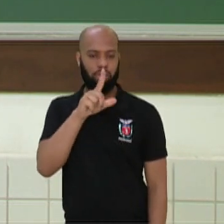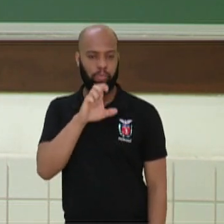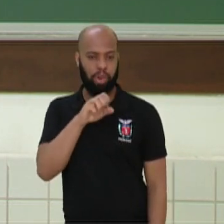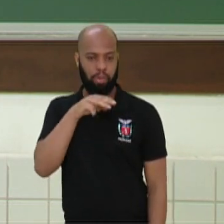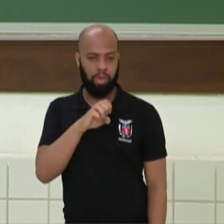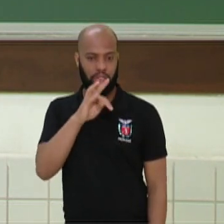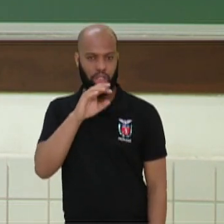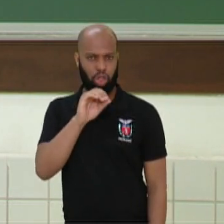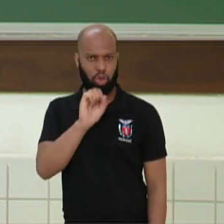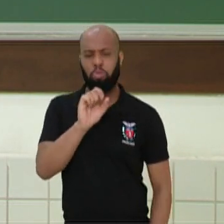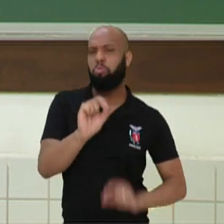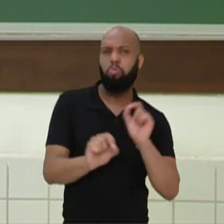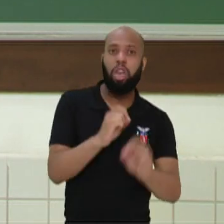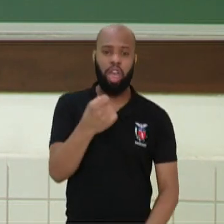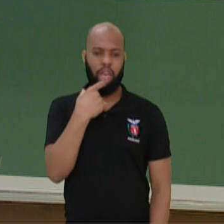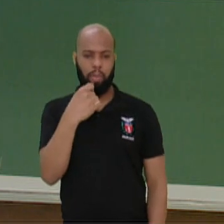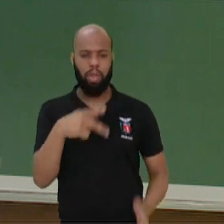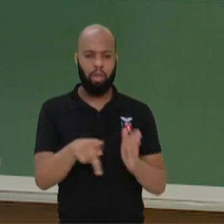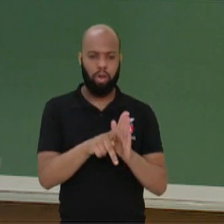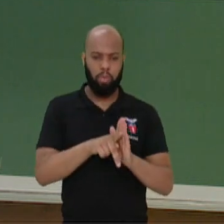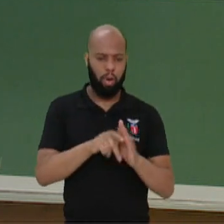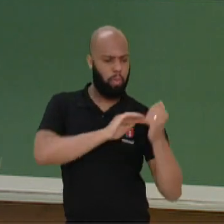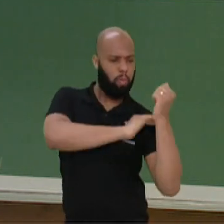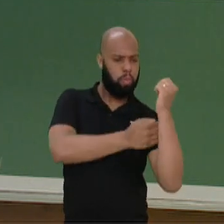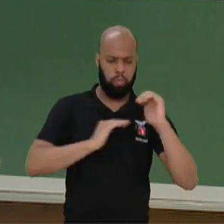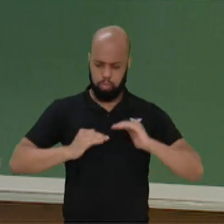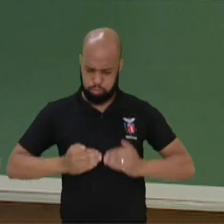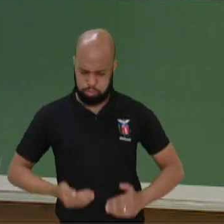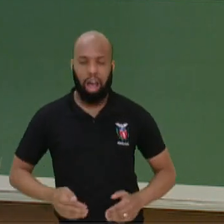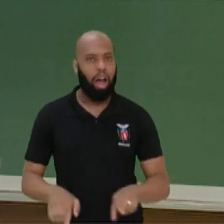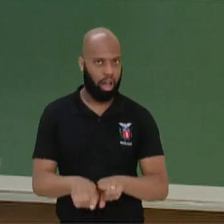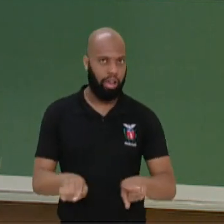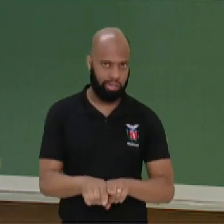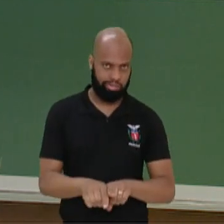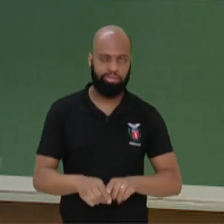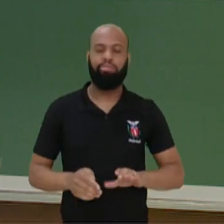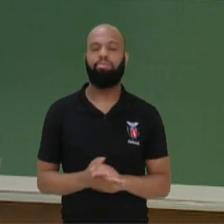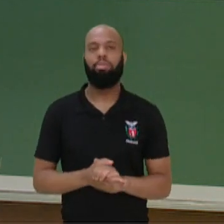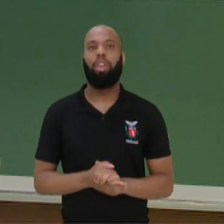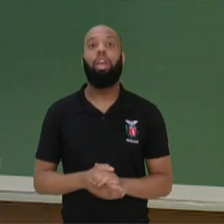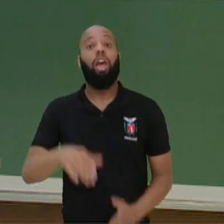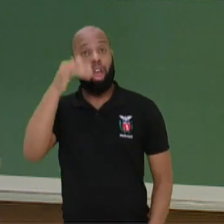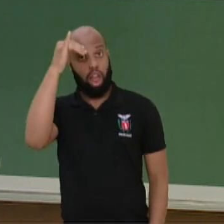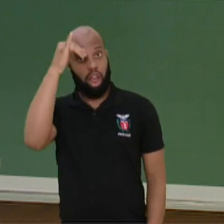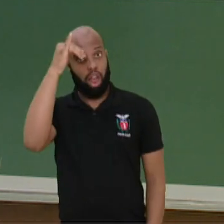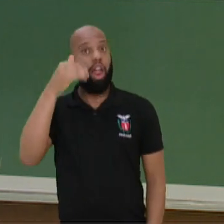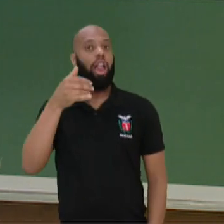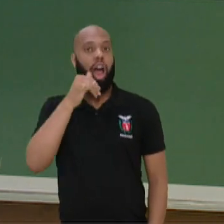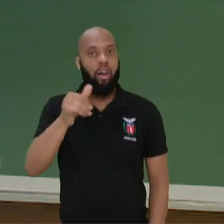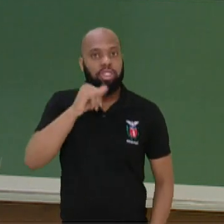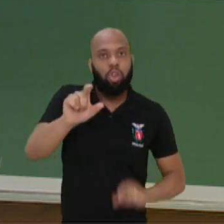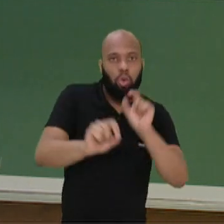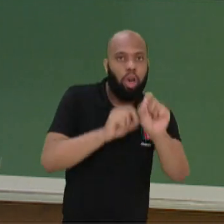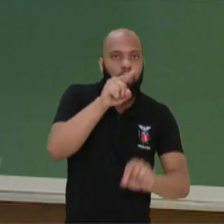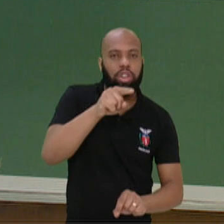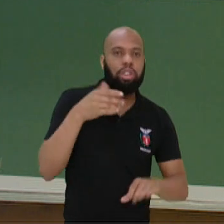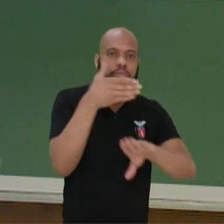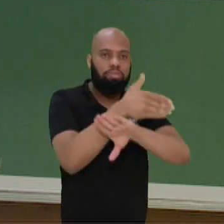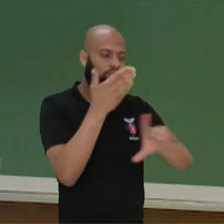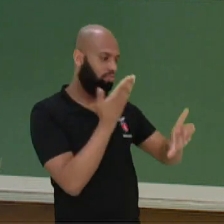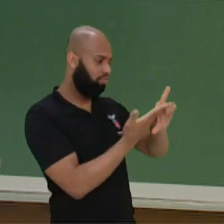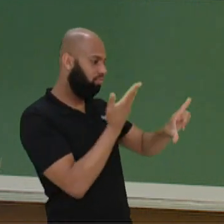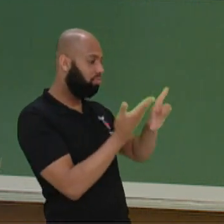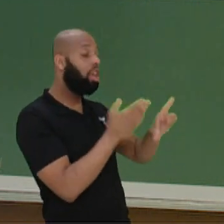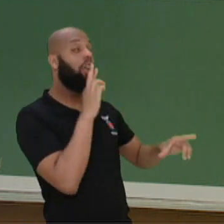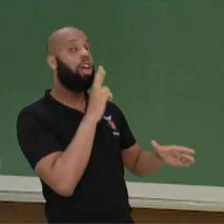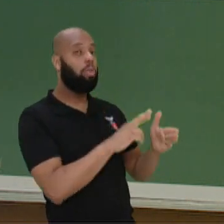e também de anabolizantes. Quero te lembrar de fazer aquela atividade obrigatória em todas as disciplinas no Google Classroom para que